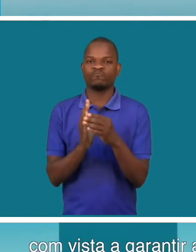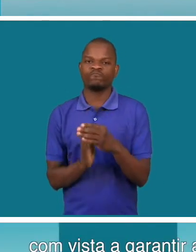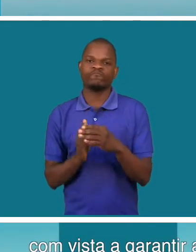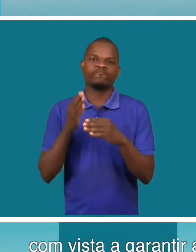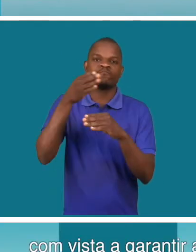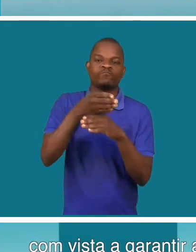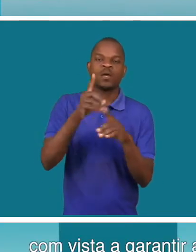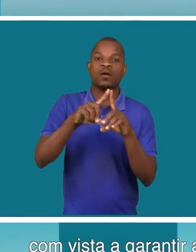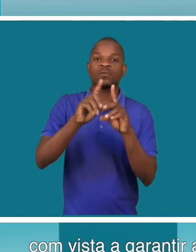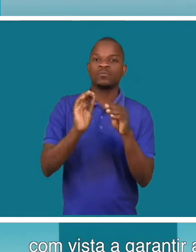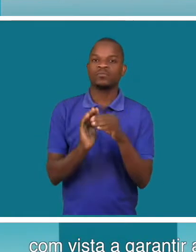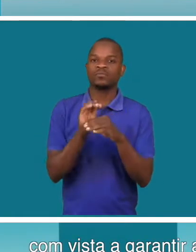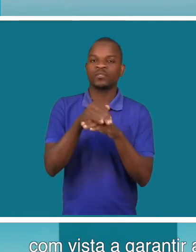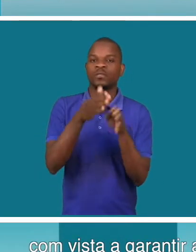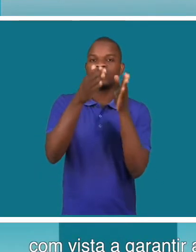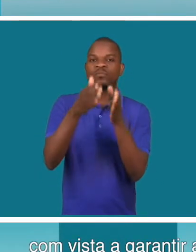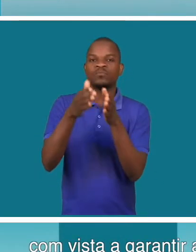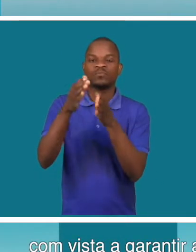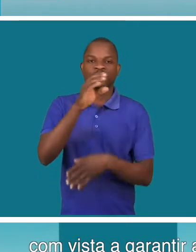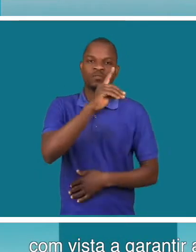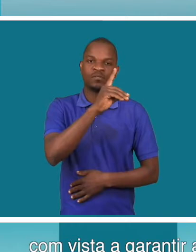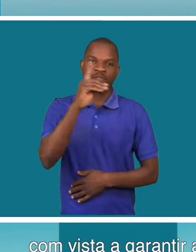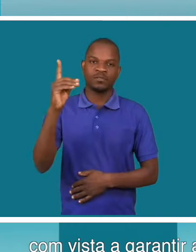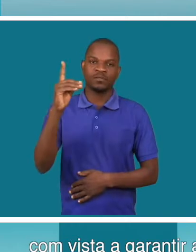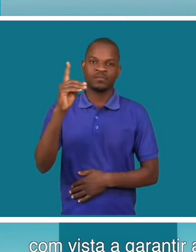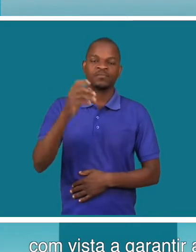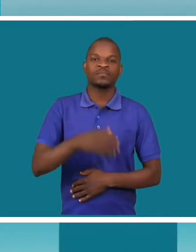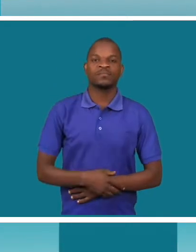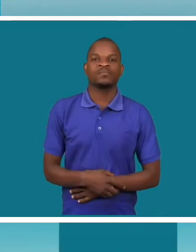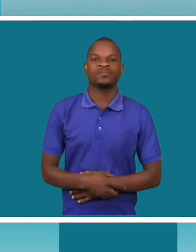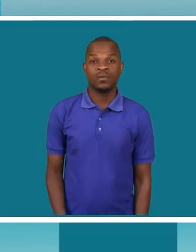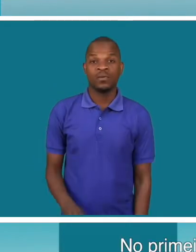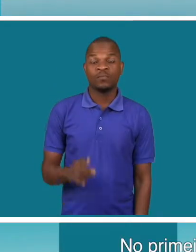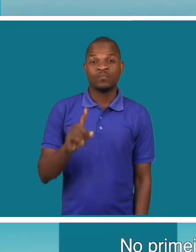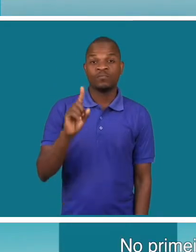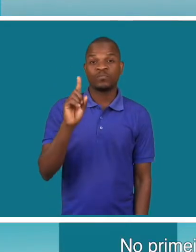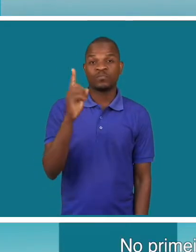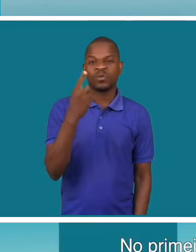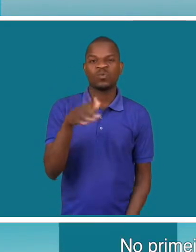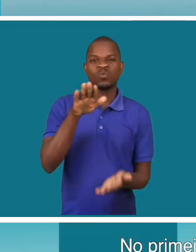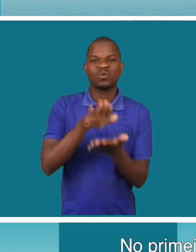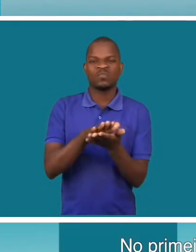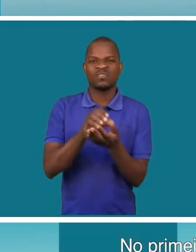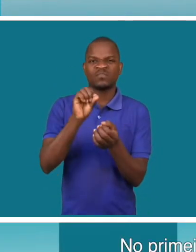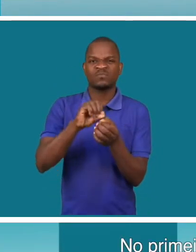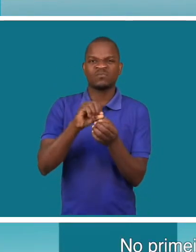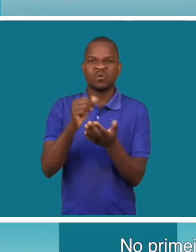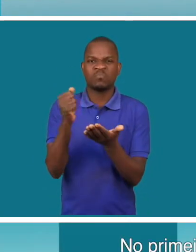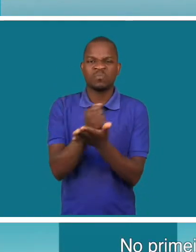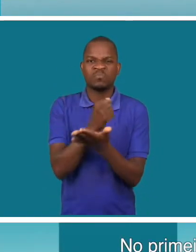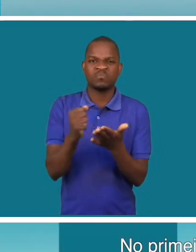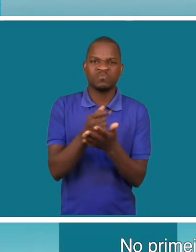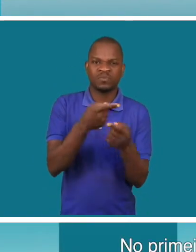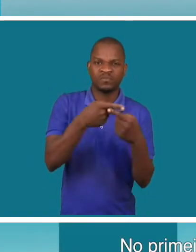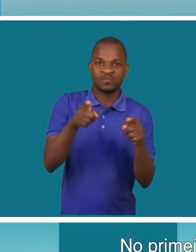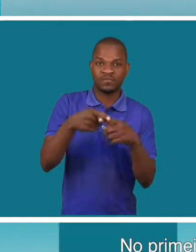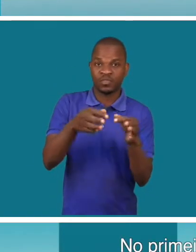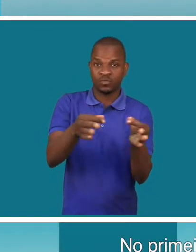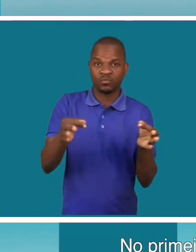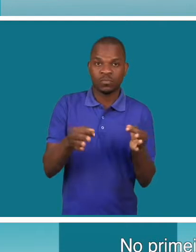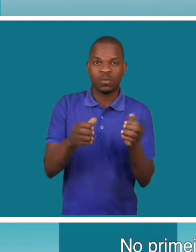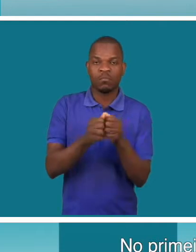vista a garantir acessibilidade precisam responder ciência primeiro cartório da cidade uma coisa como podem ver